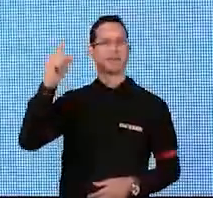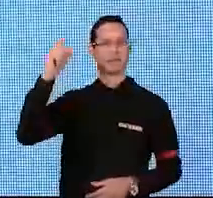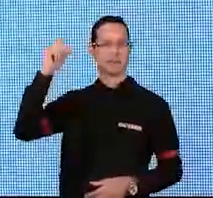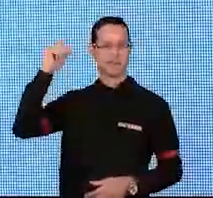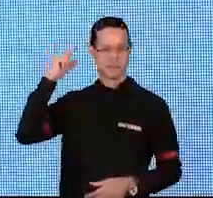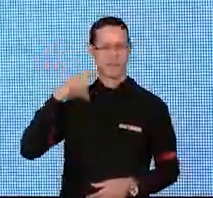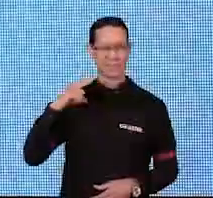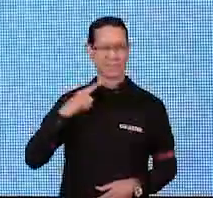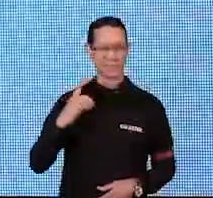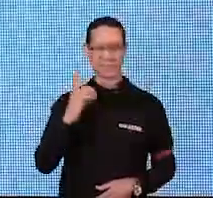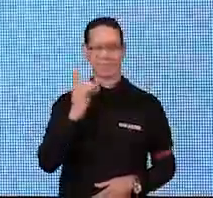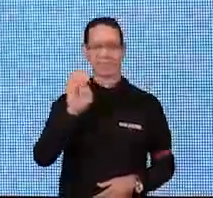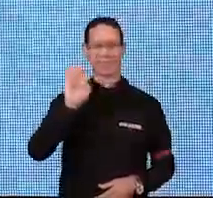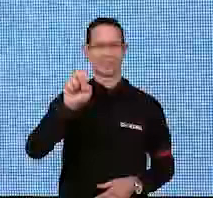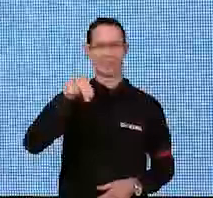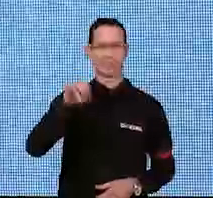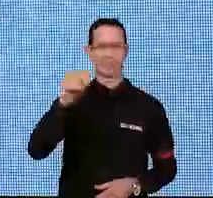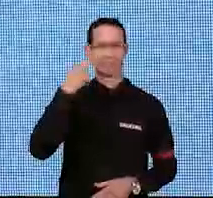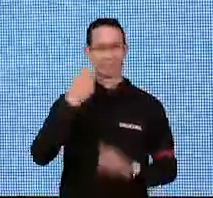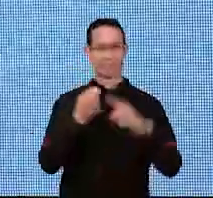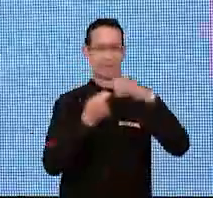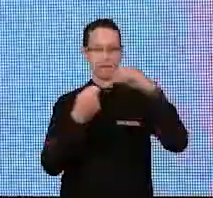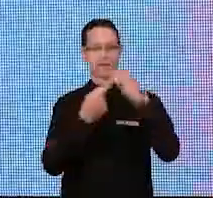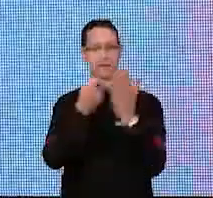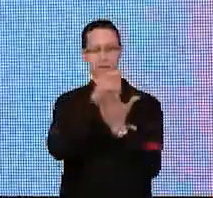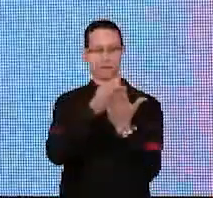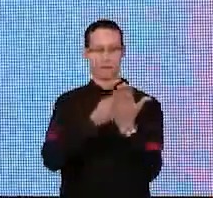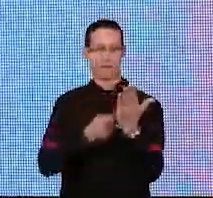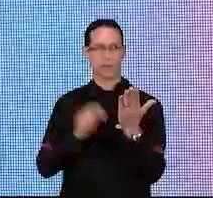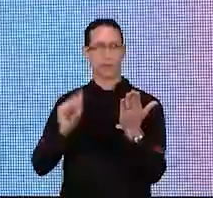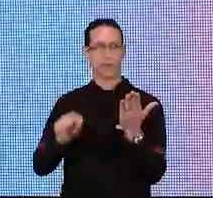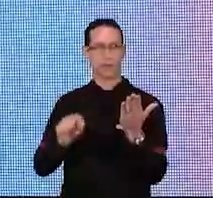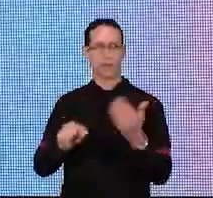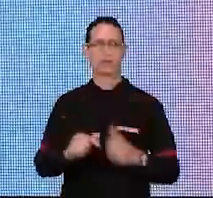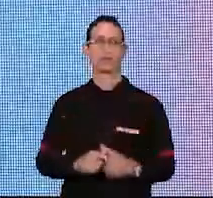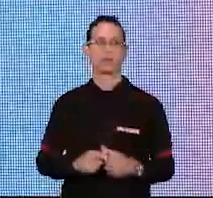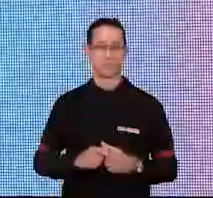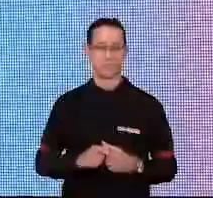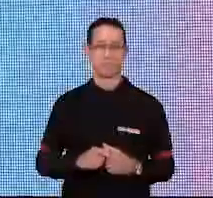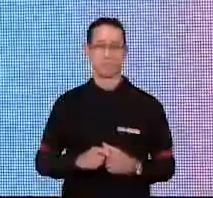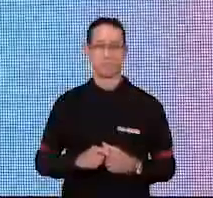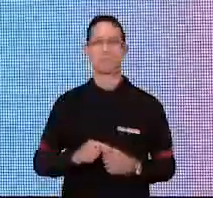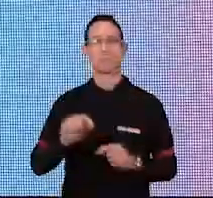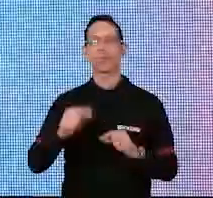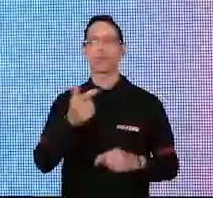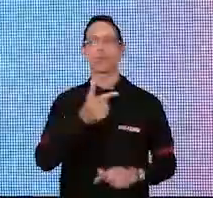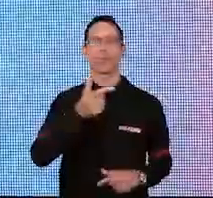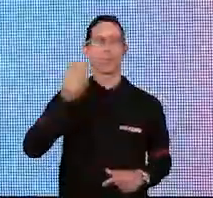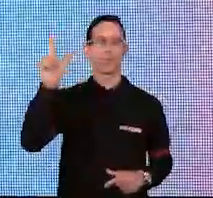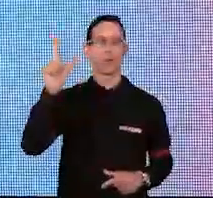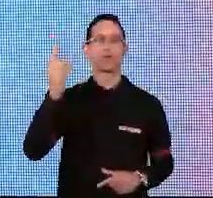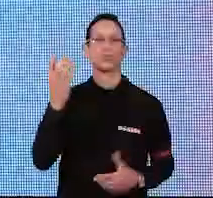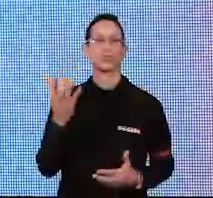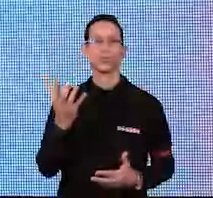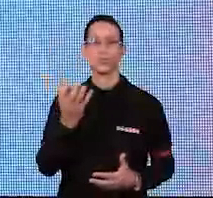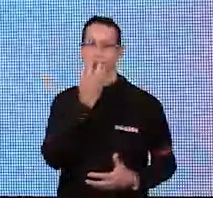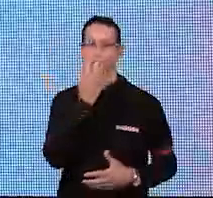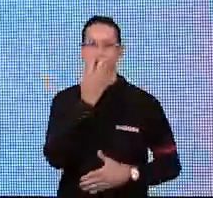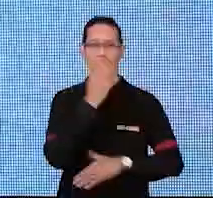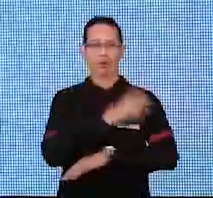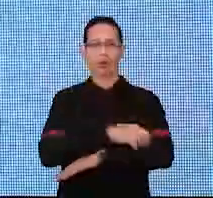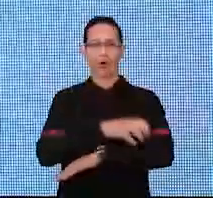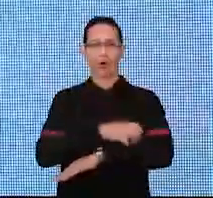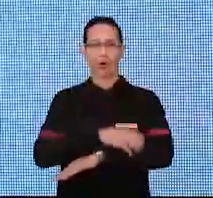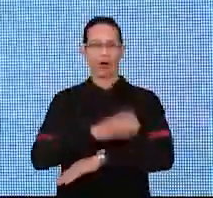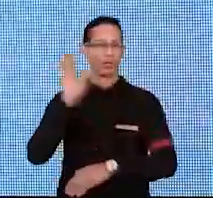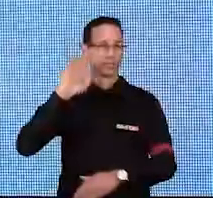rolha, como diria o professor Larson, ele escreveu um artigo, Another Dog That Scratch, outro cão que coça. Você fala, putz, mais um cachorro que coça,